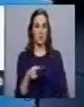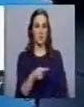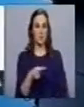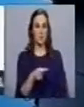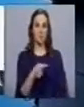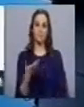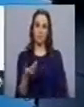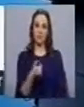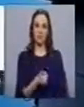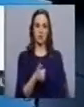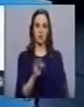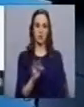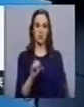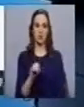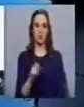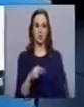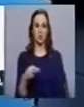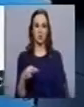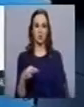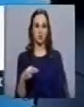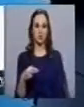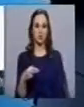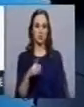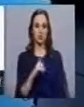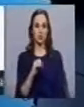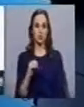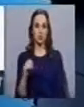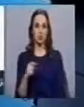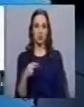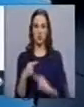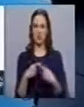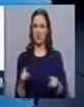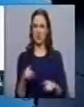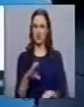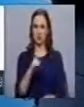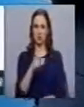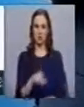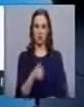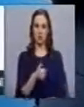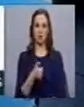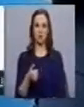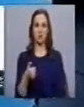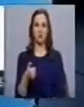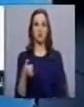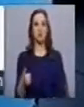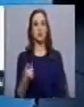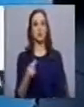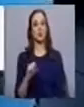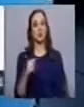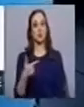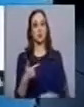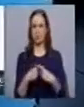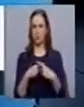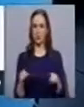então os 540 euros, muito longe dos 600 da CGTP ou dos 565 da UGT. Vamos continuar por